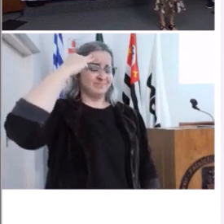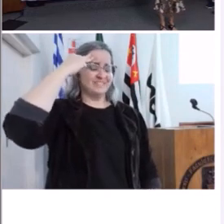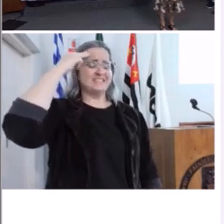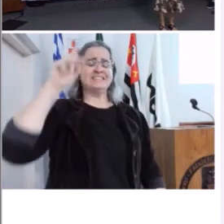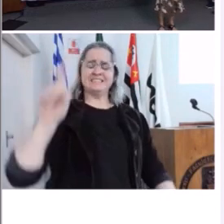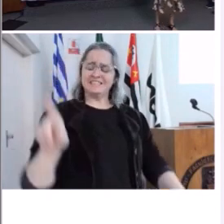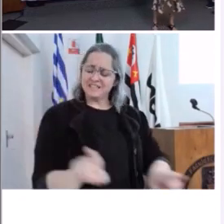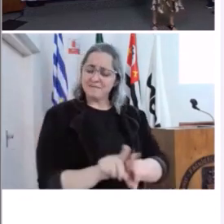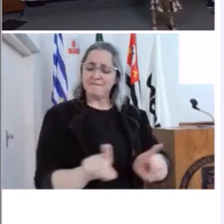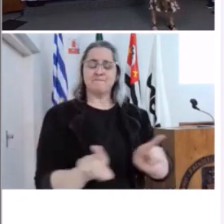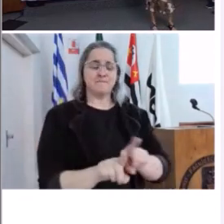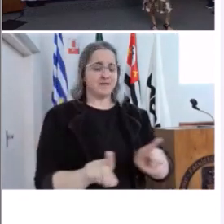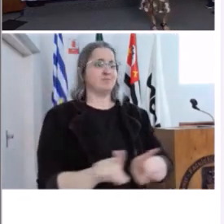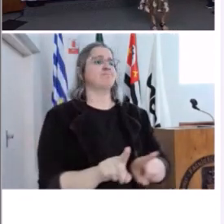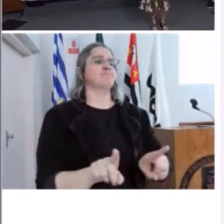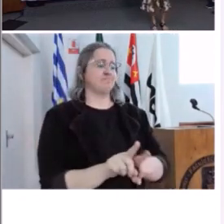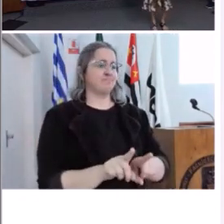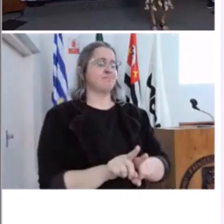realmente trabalhando